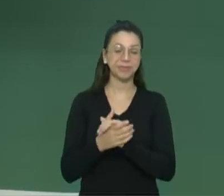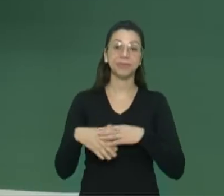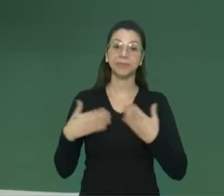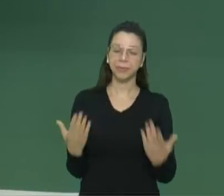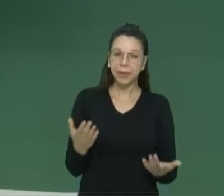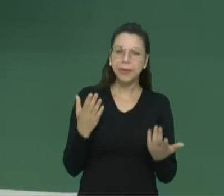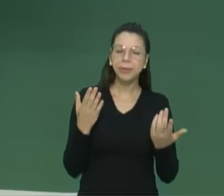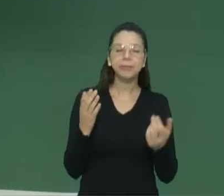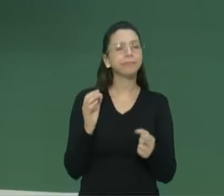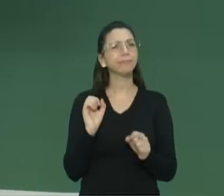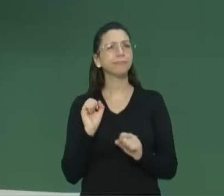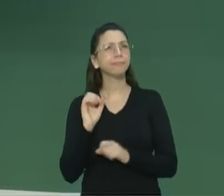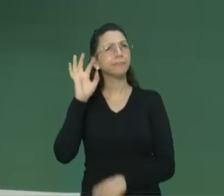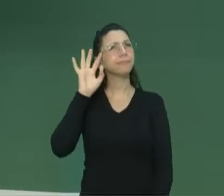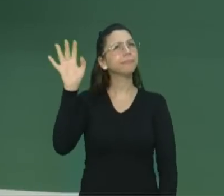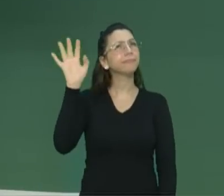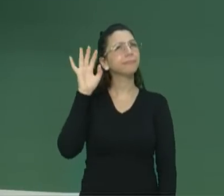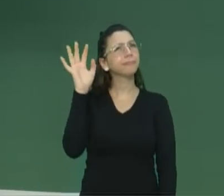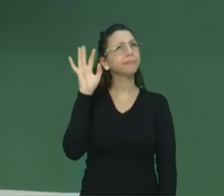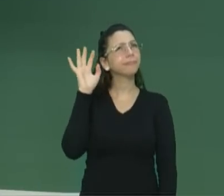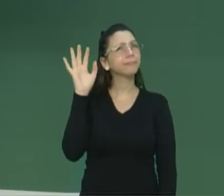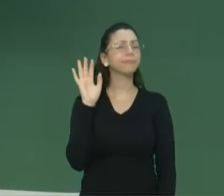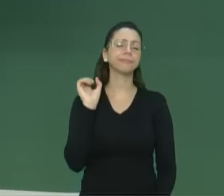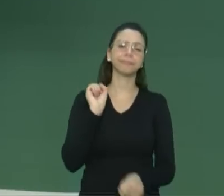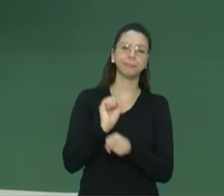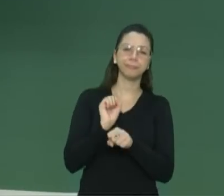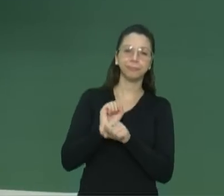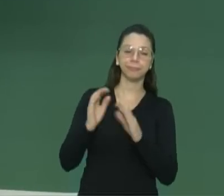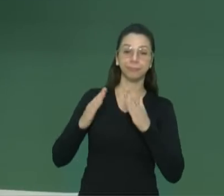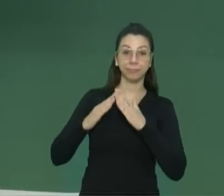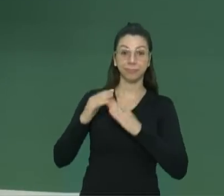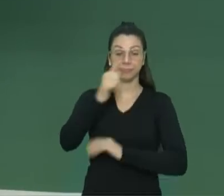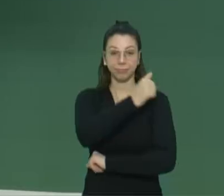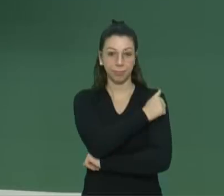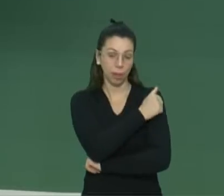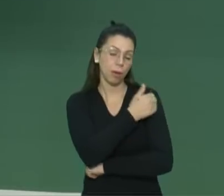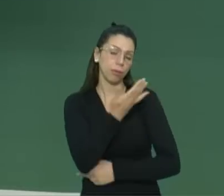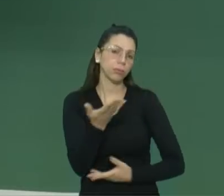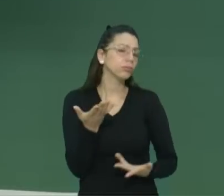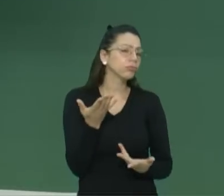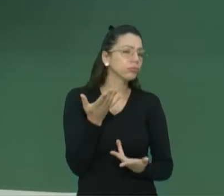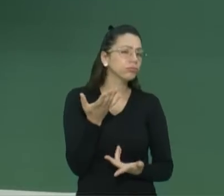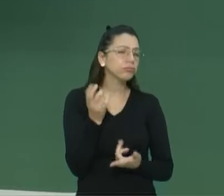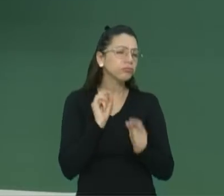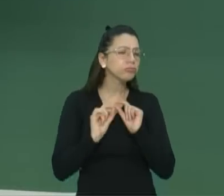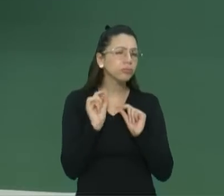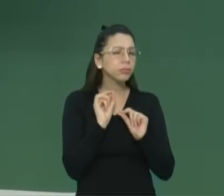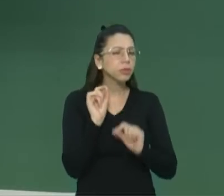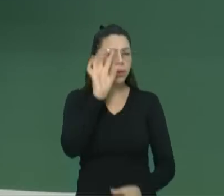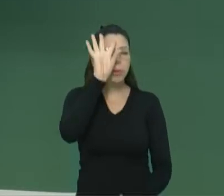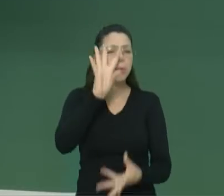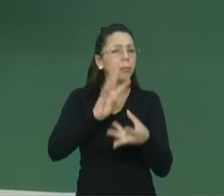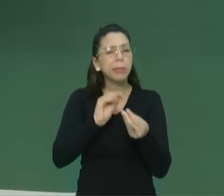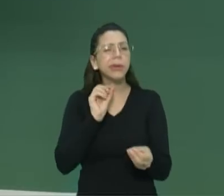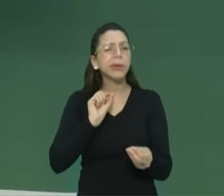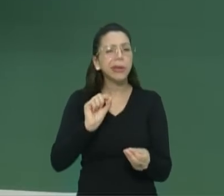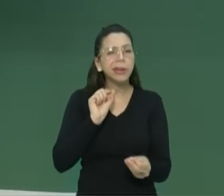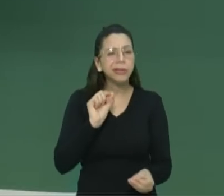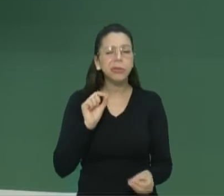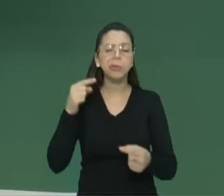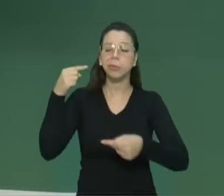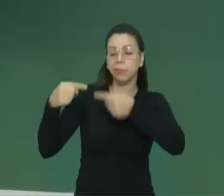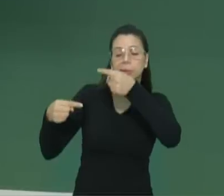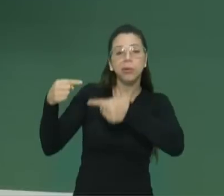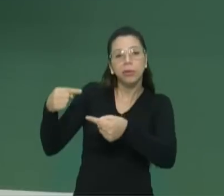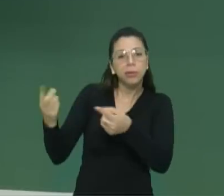você parar para pensar aí, estudante, na sua casa, quais são as suas noções sobre política? O que você pensa sobre